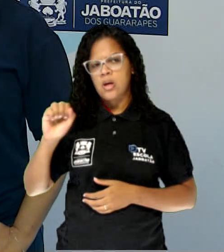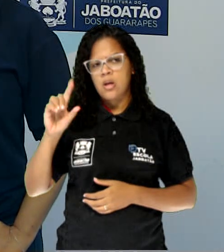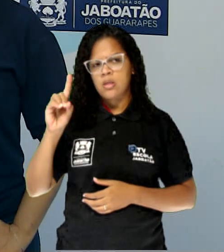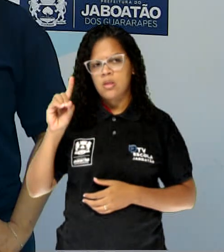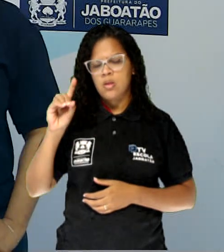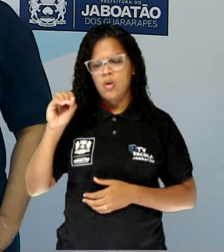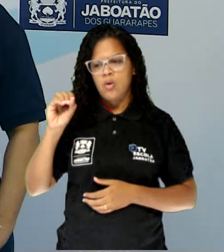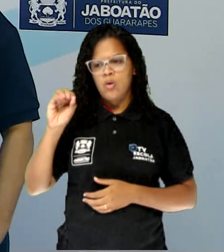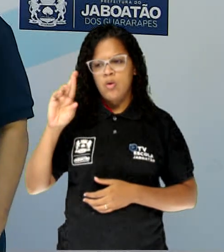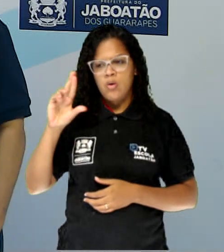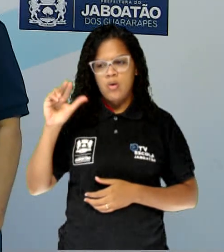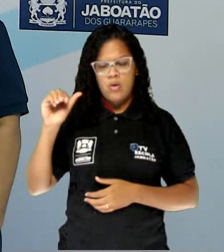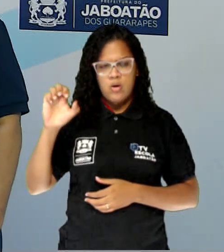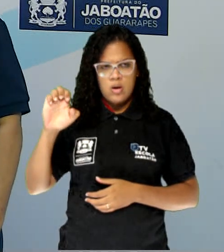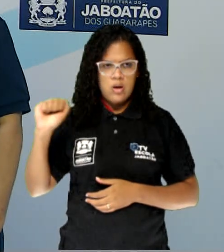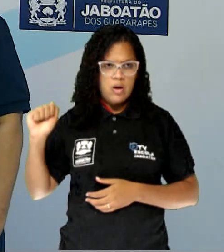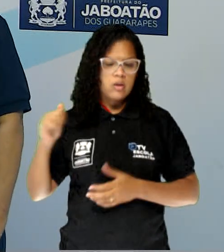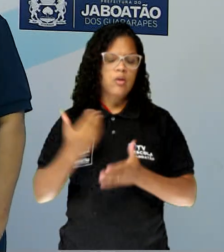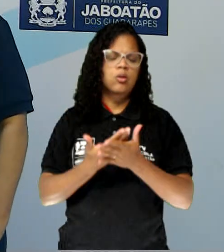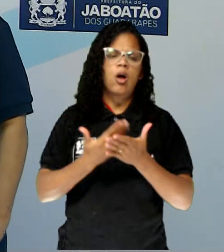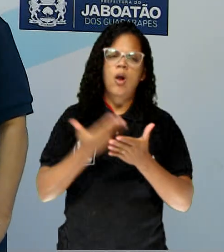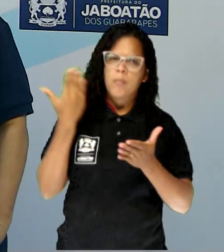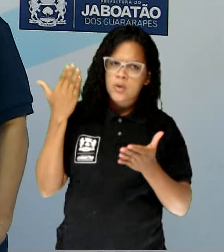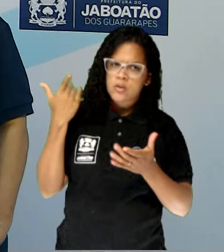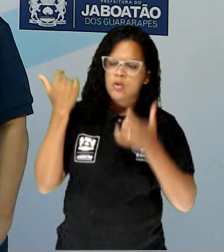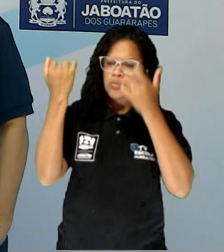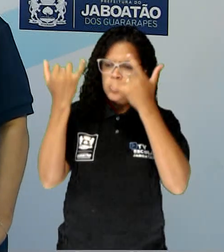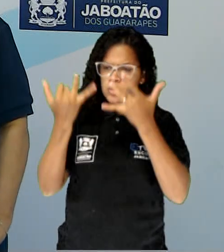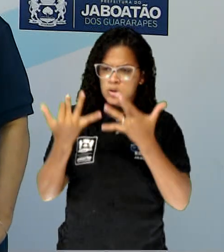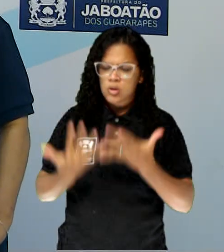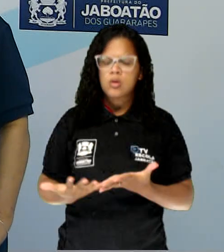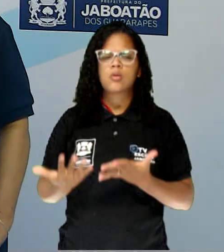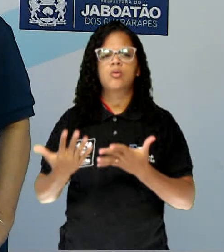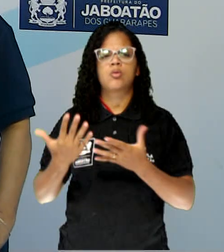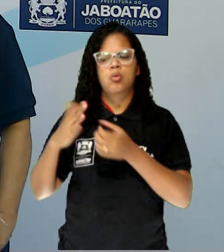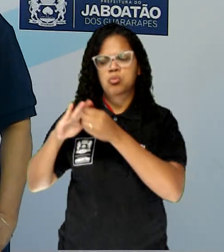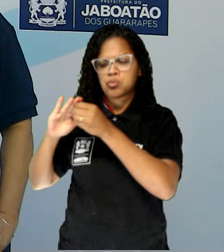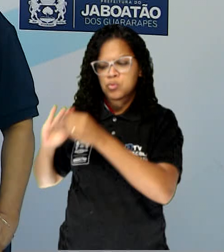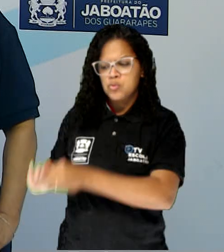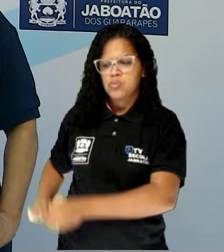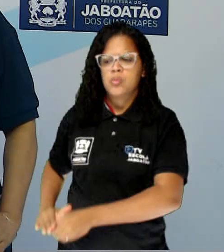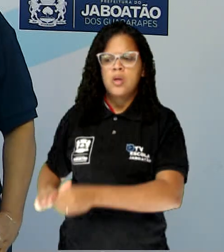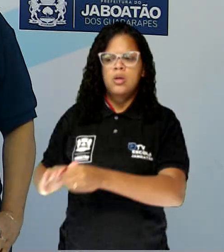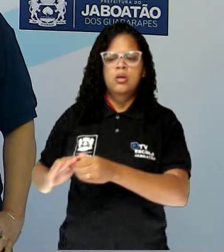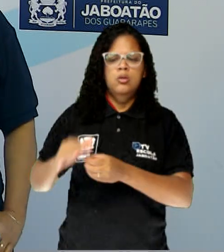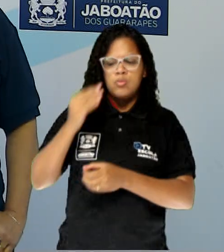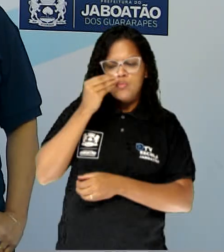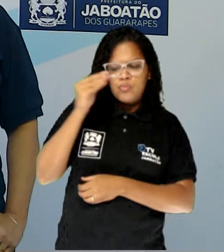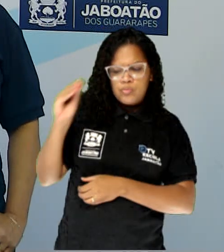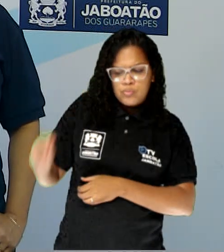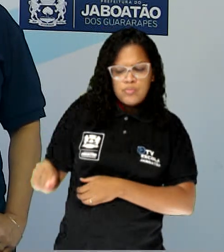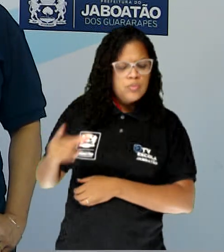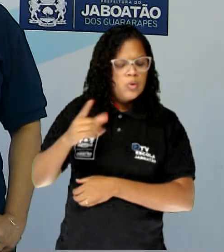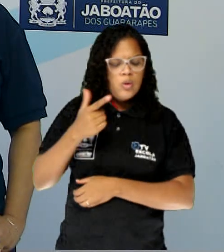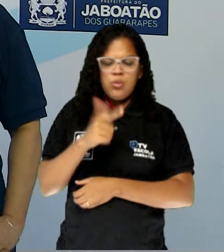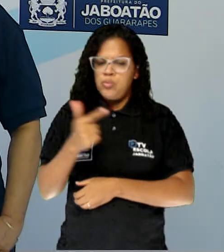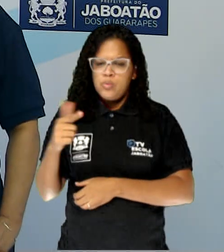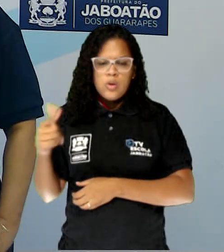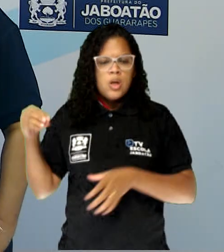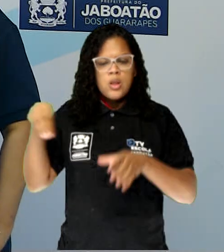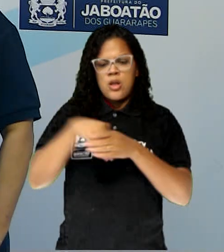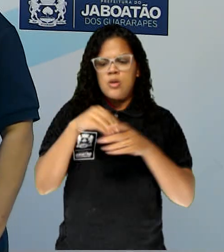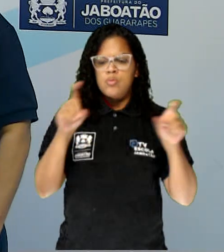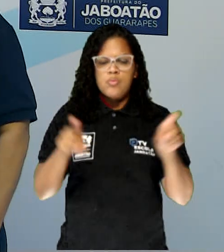do descaso, do desprezo em relação a não ter um espaço lúdico num shopping,